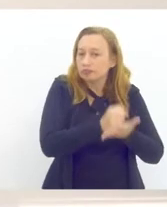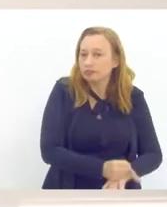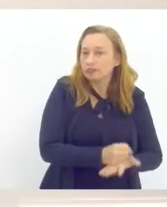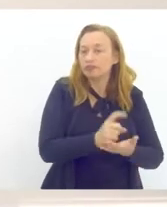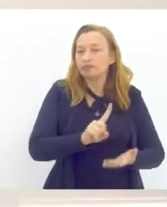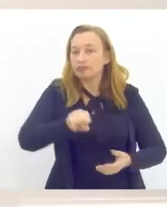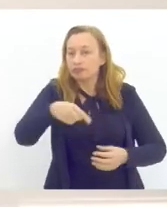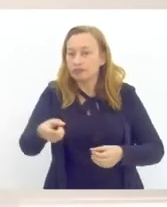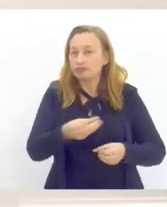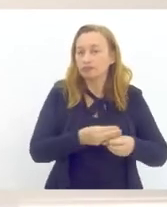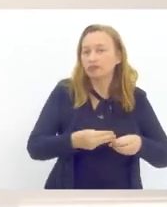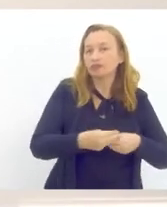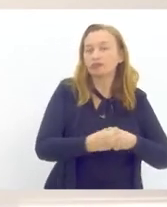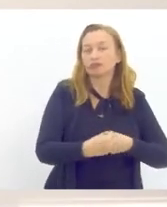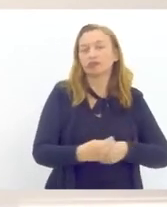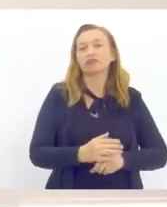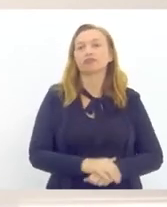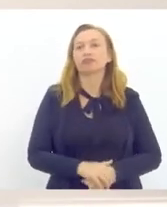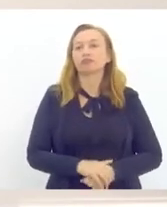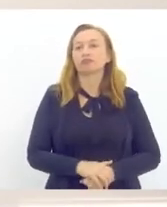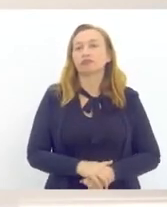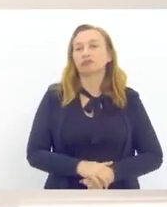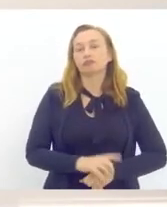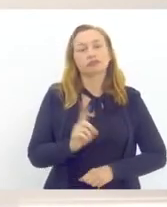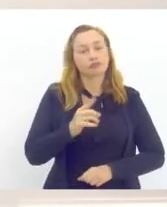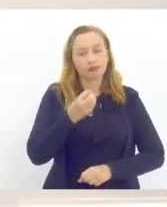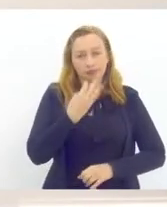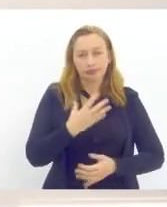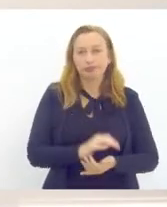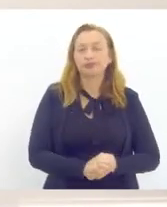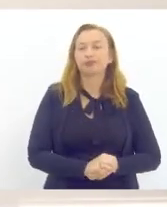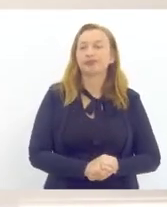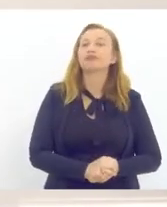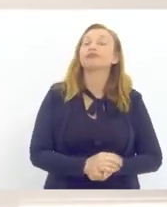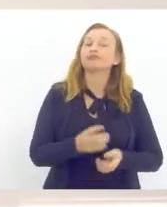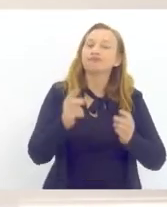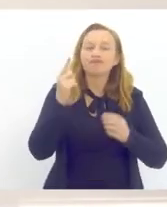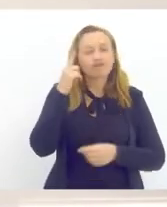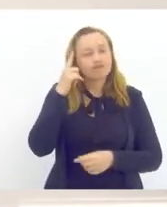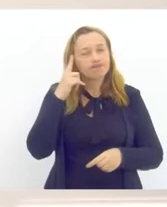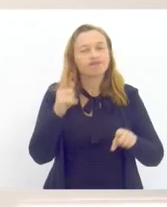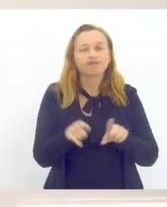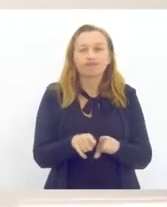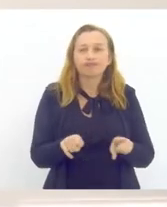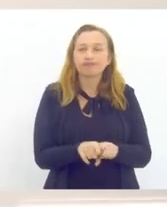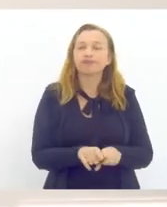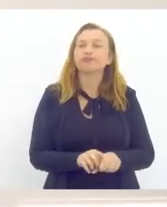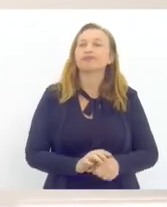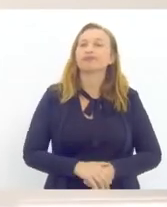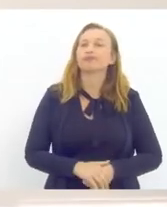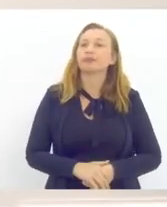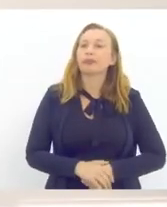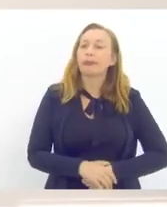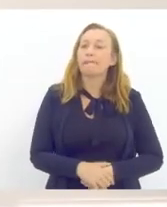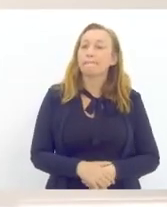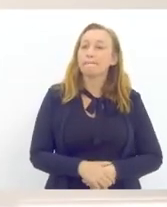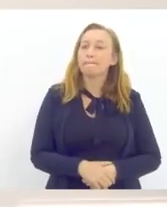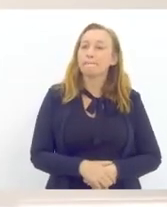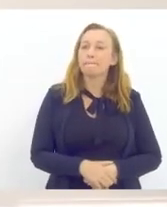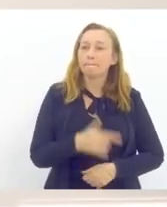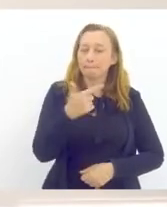demais municípios, o que não é desejável. E aí a gente tem que refletir também que